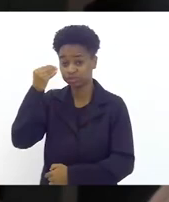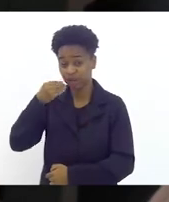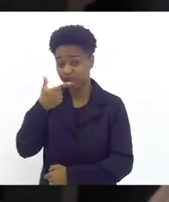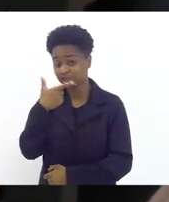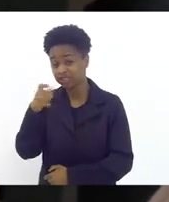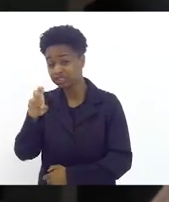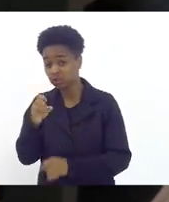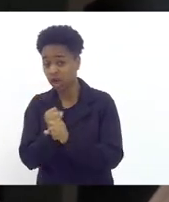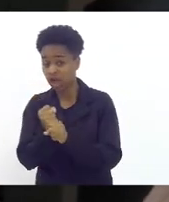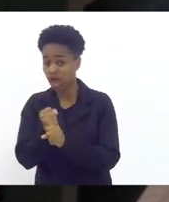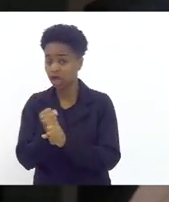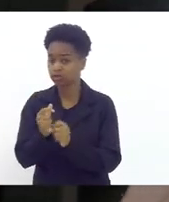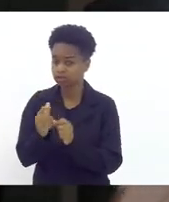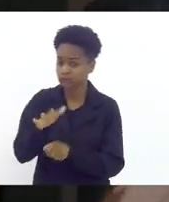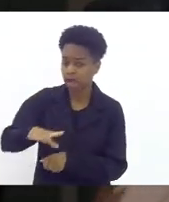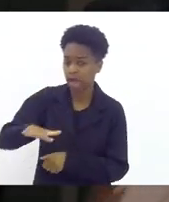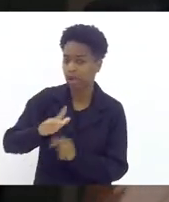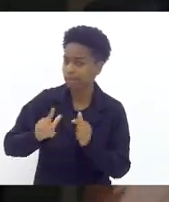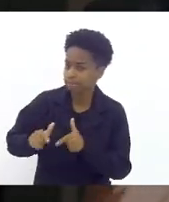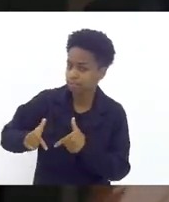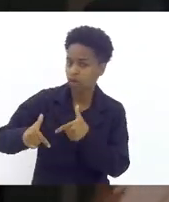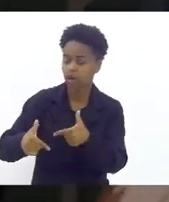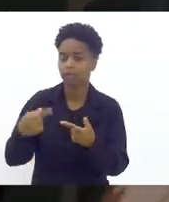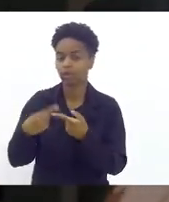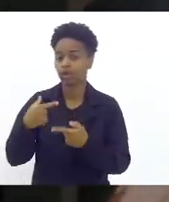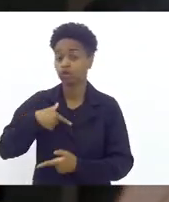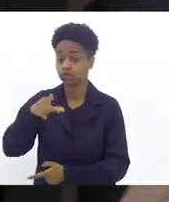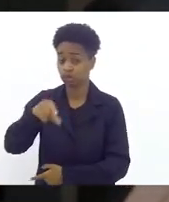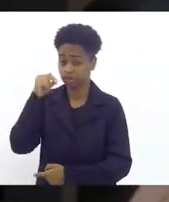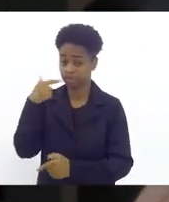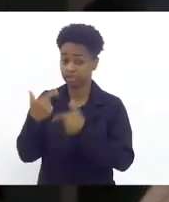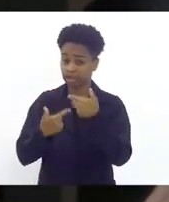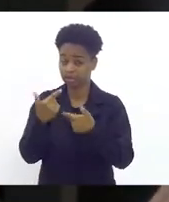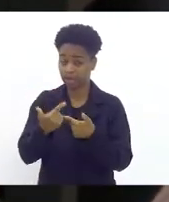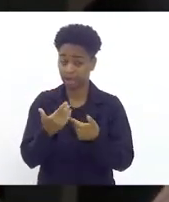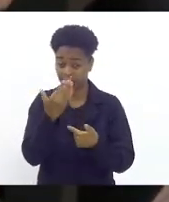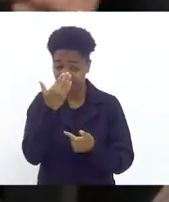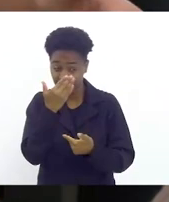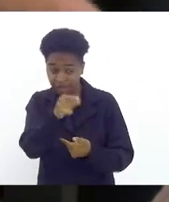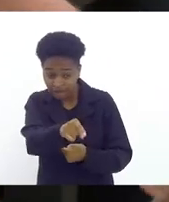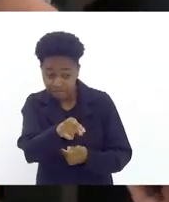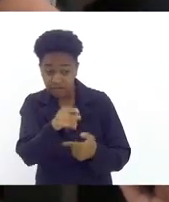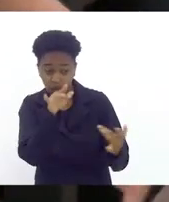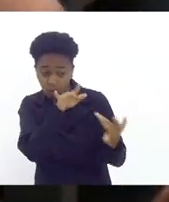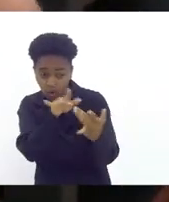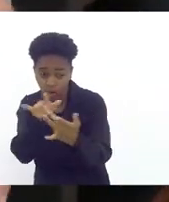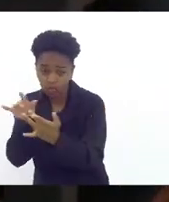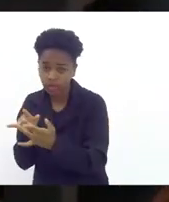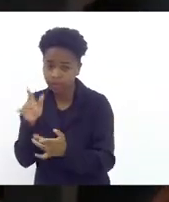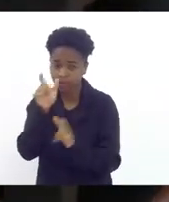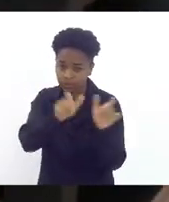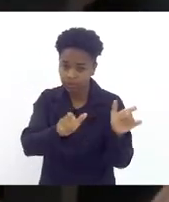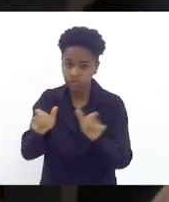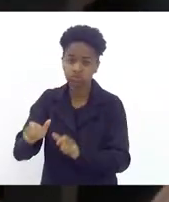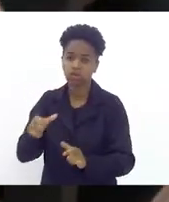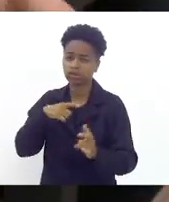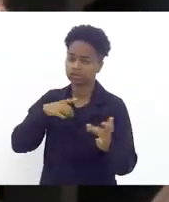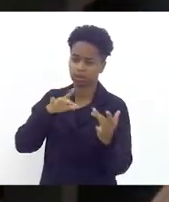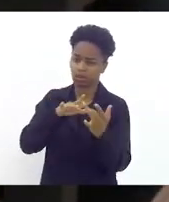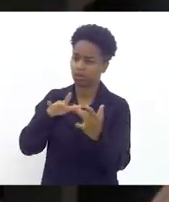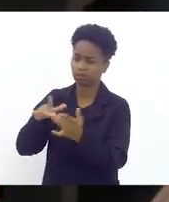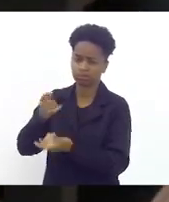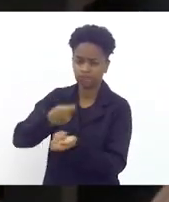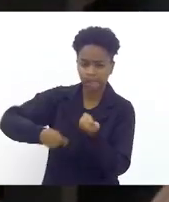nessa militância que optou em trabalhar lá na ponta mim que lá na ponta em contato com proprietário pequeno médio grande